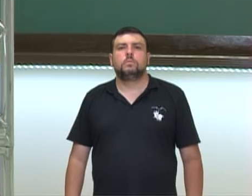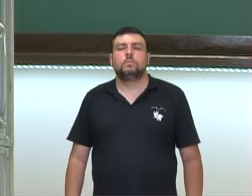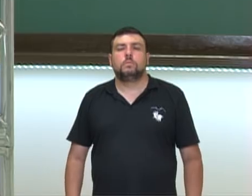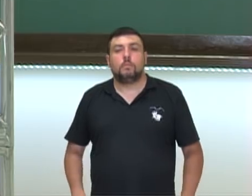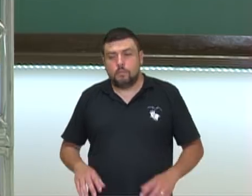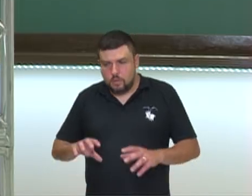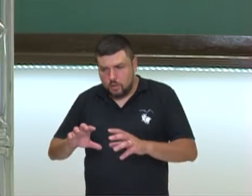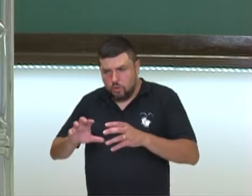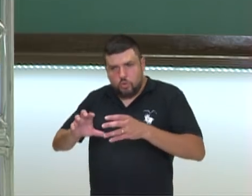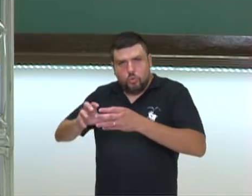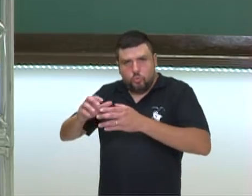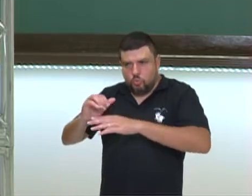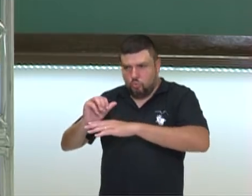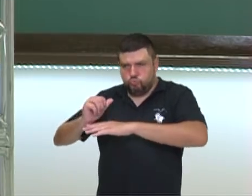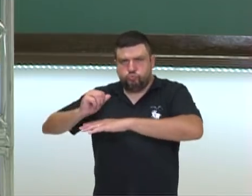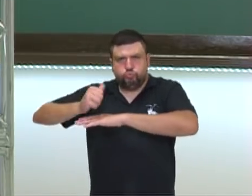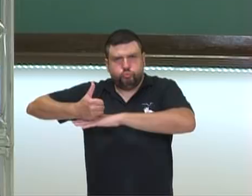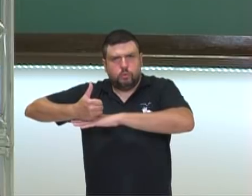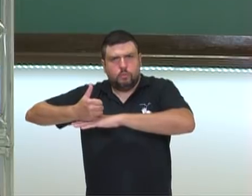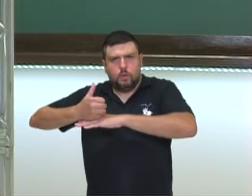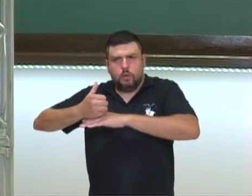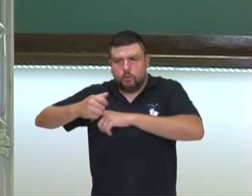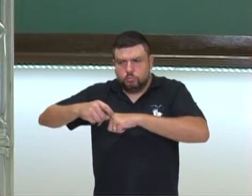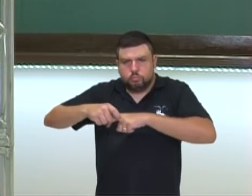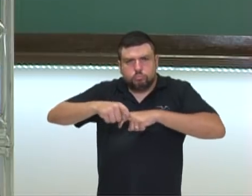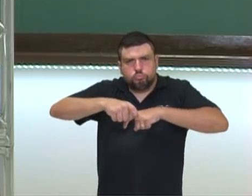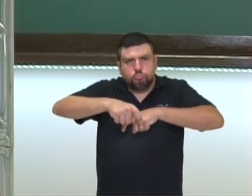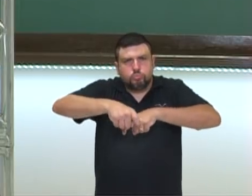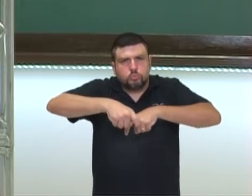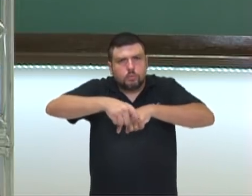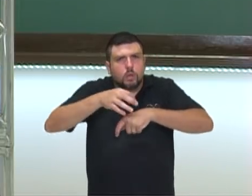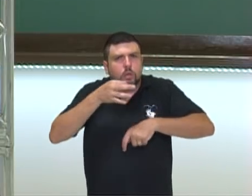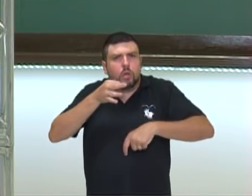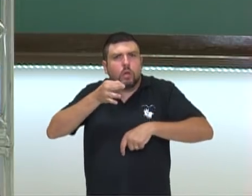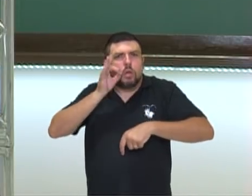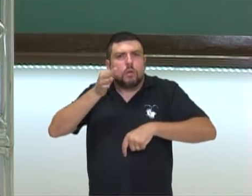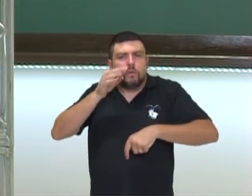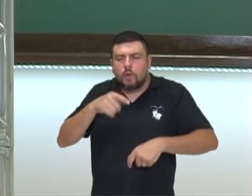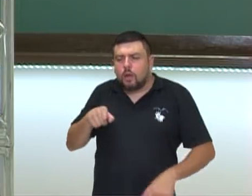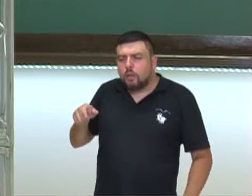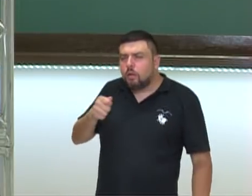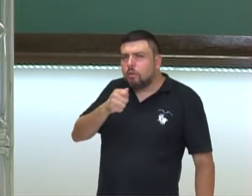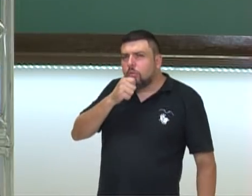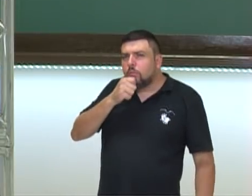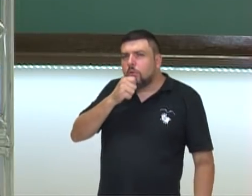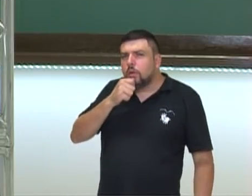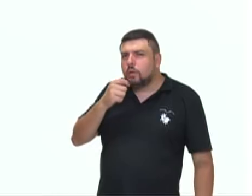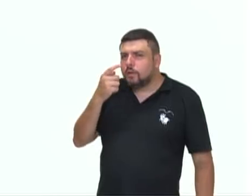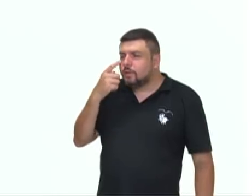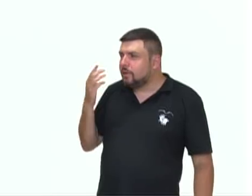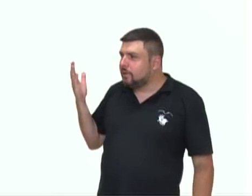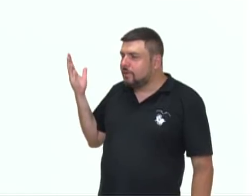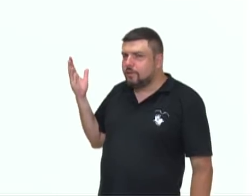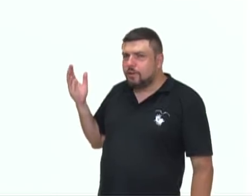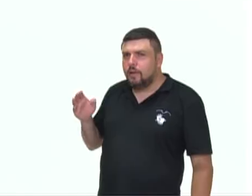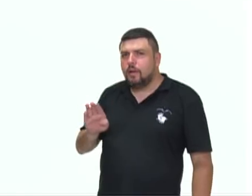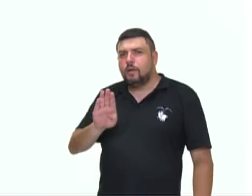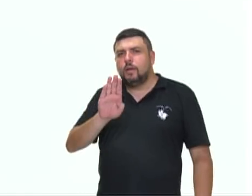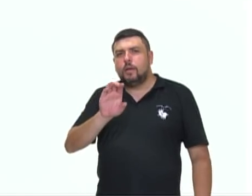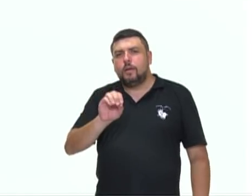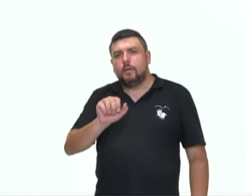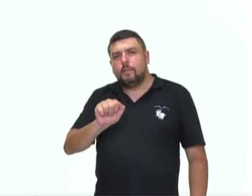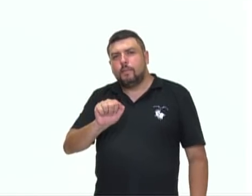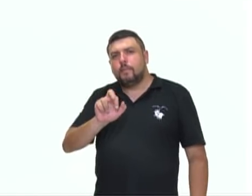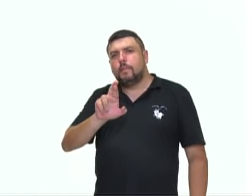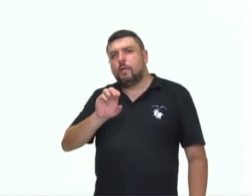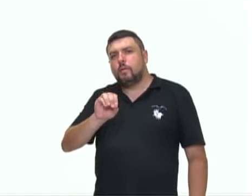Esses grandes produtores de café desde o Segundo Reinado, eles eram também chamados de barões do